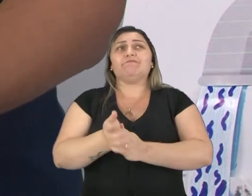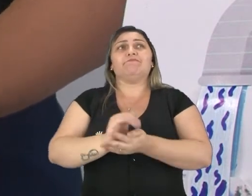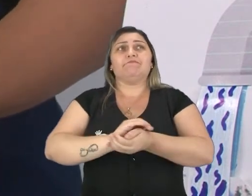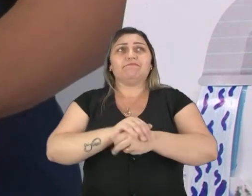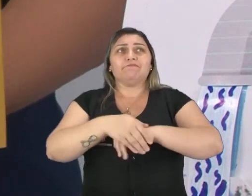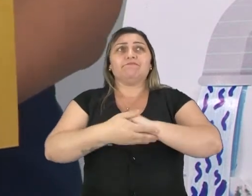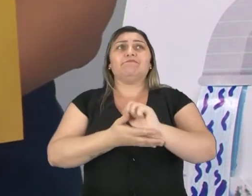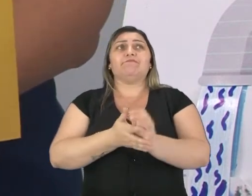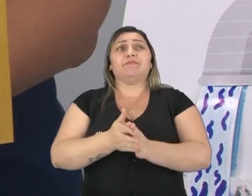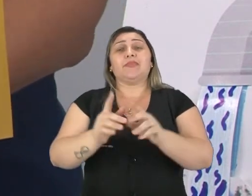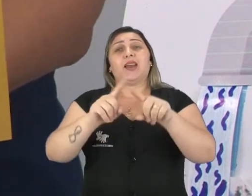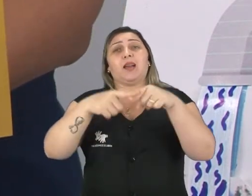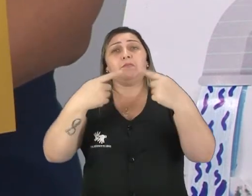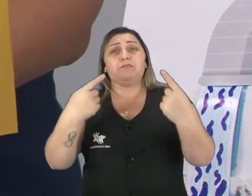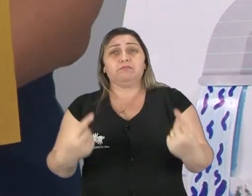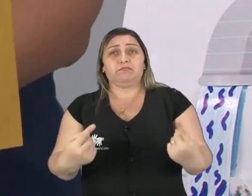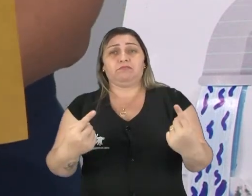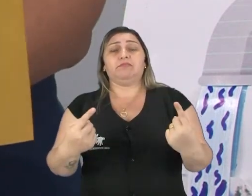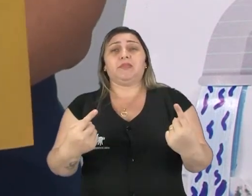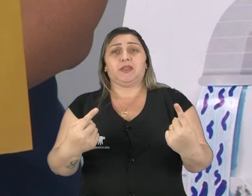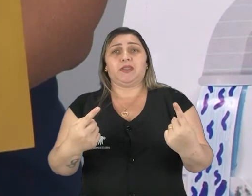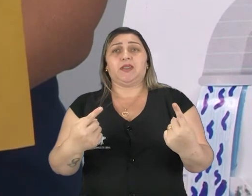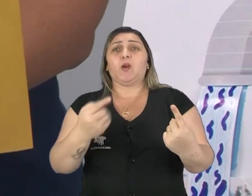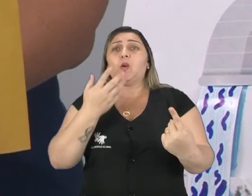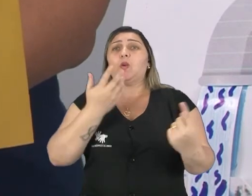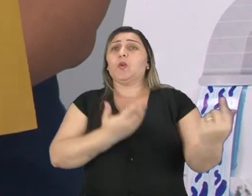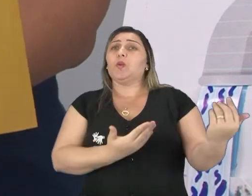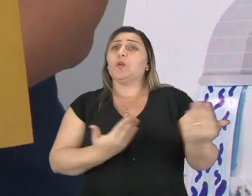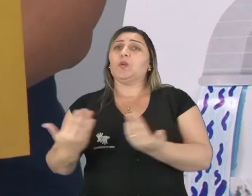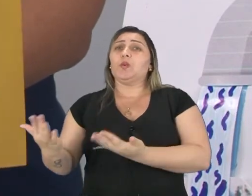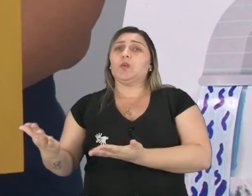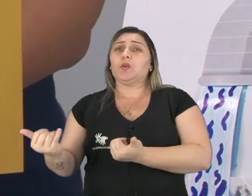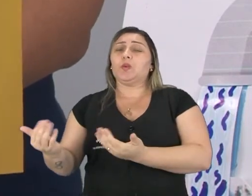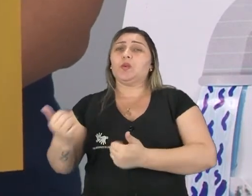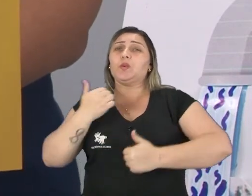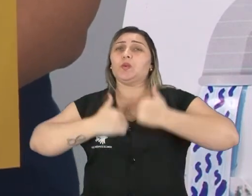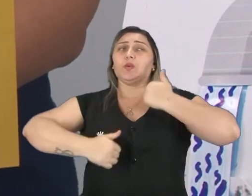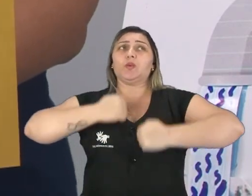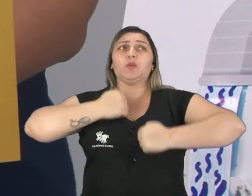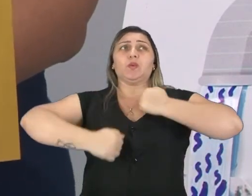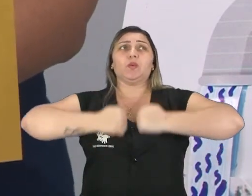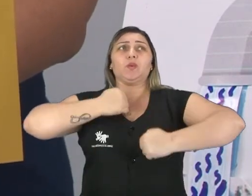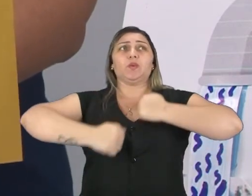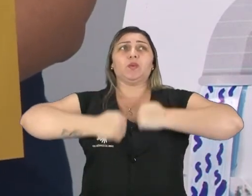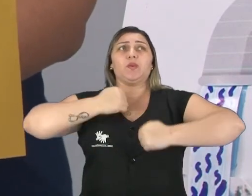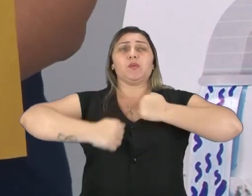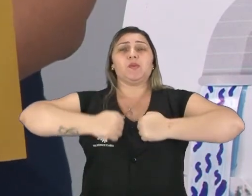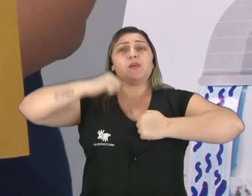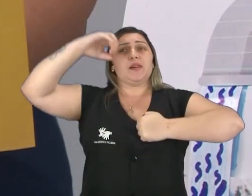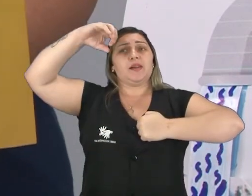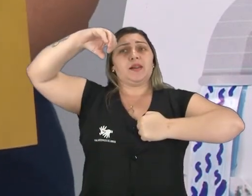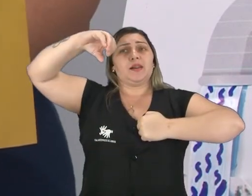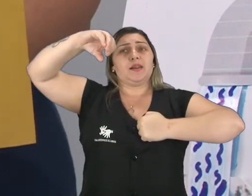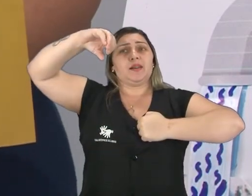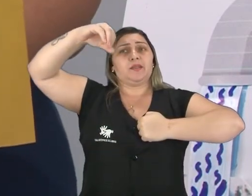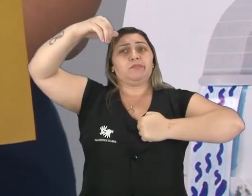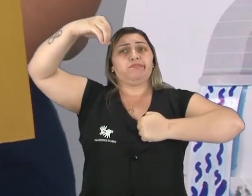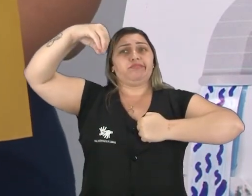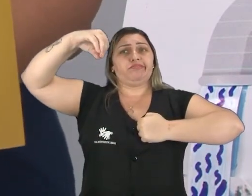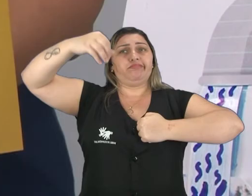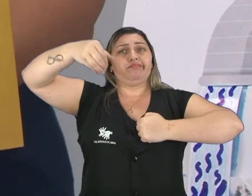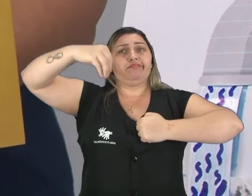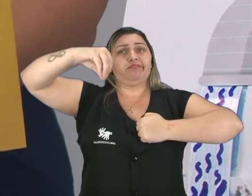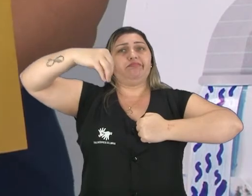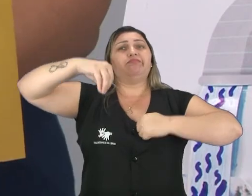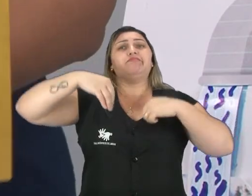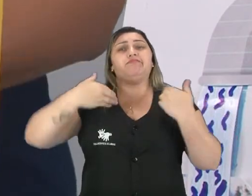enxágue. Mas aqui, ó, esse jovenzinho está tomando banho com o chuveiro, ensaboando-se com o chuveiro